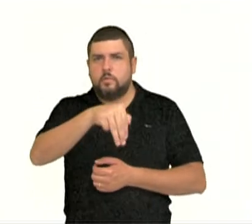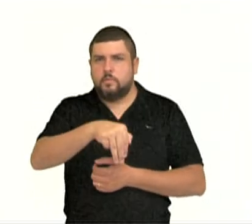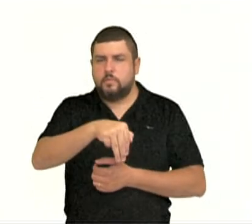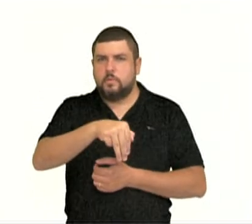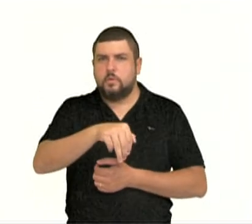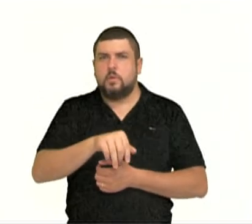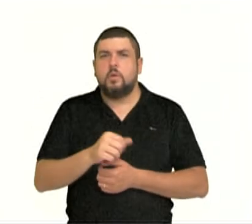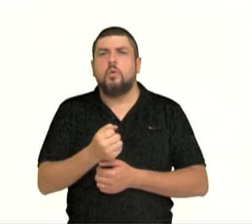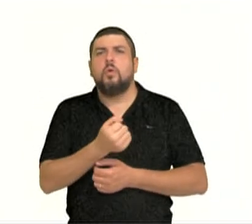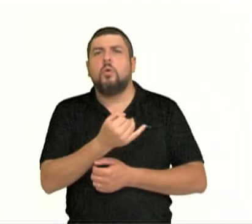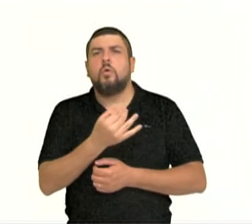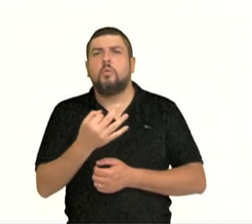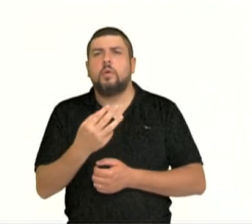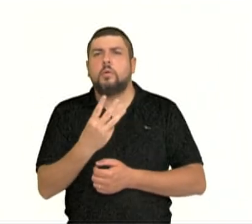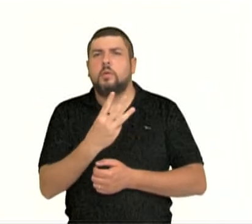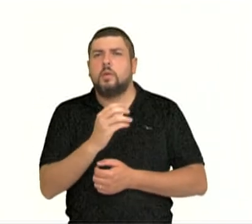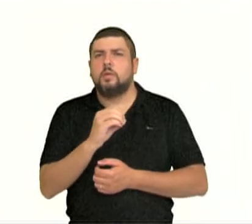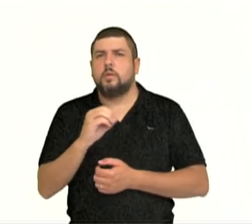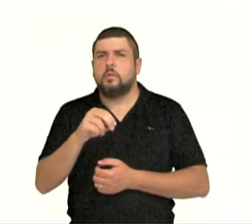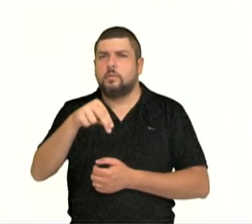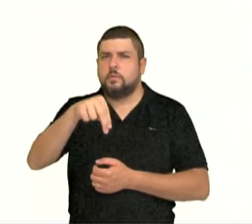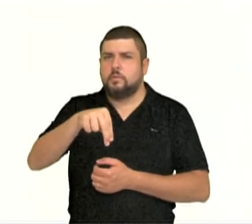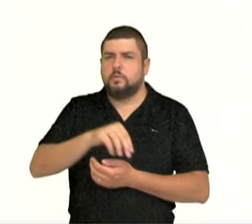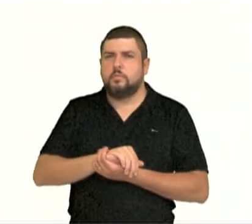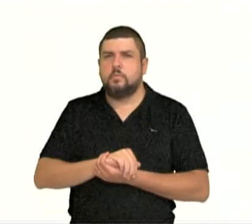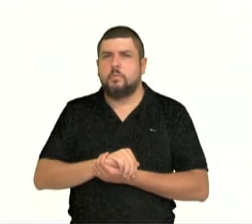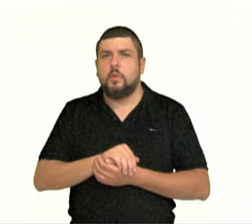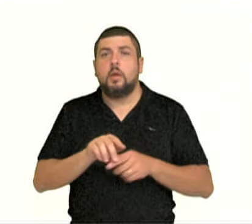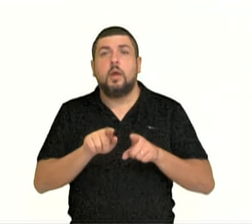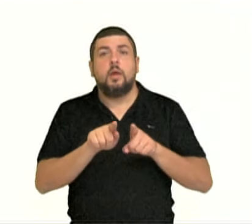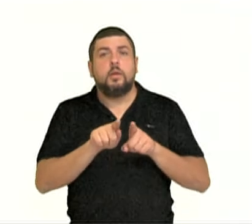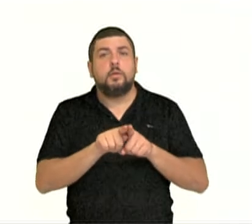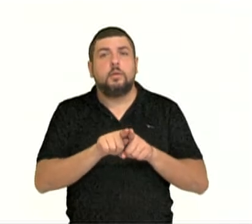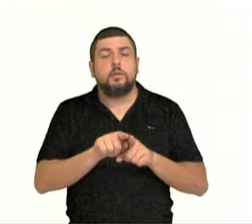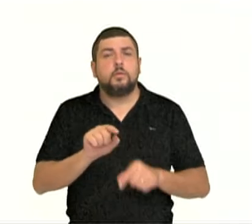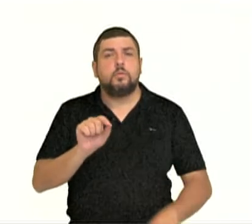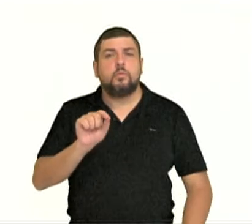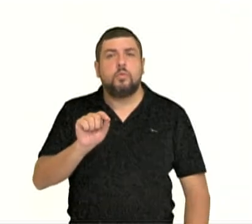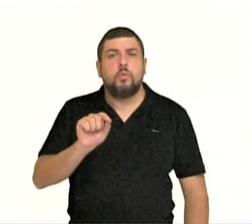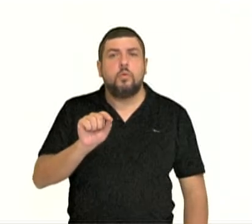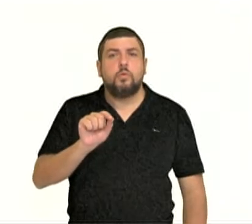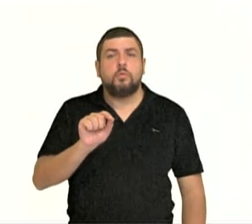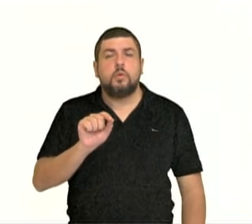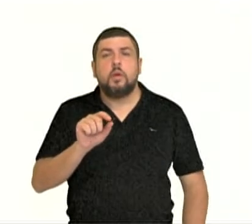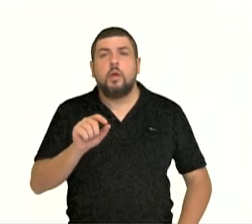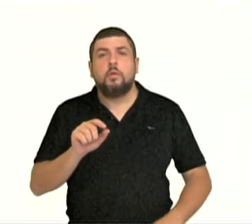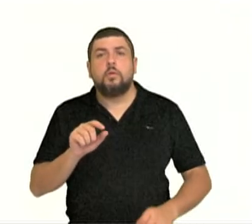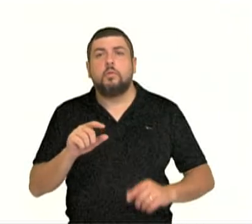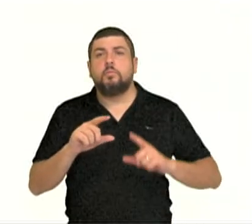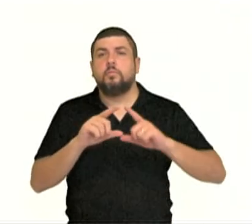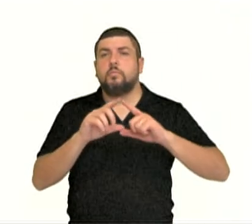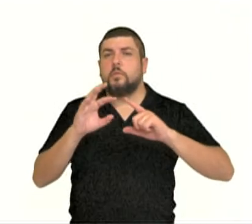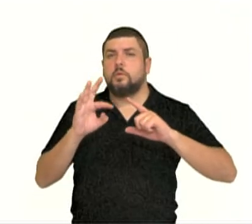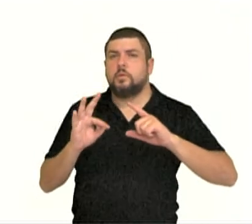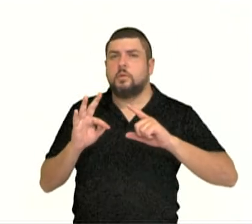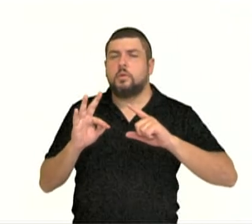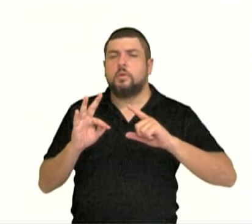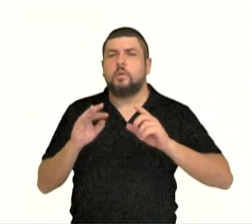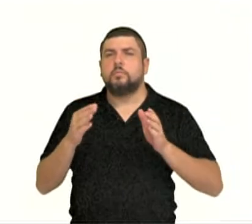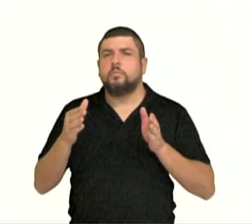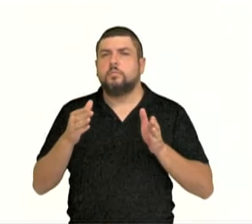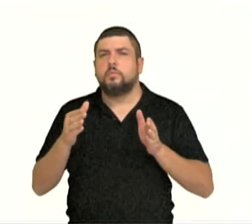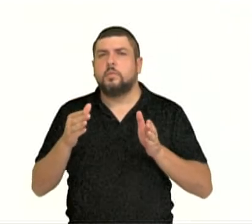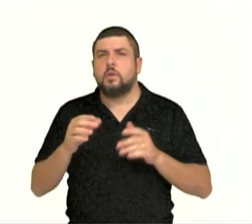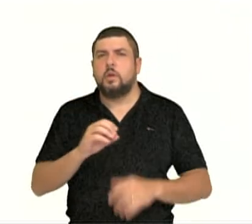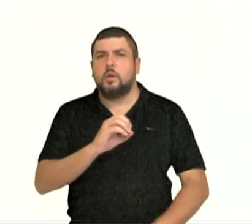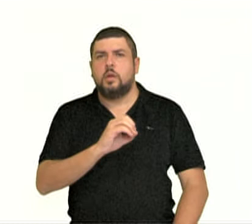é 300 Newton. Eu também tenho aqui a questão do intervalo de tempo, que é 0,12, como se encontra